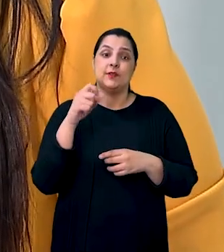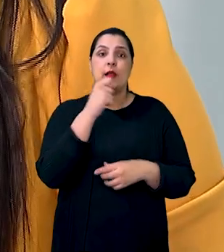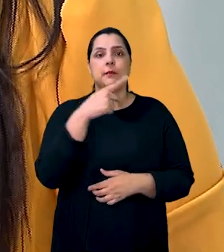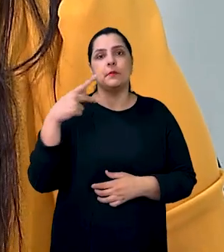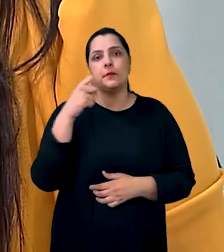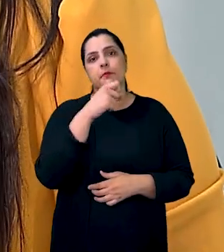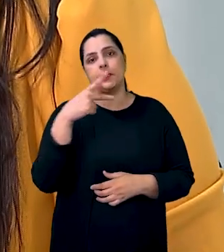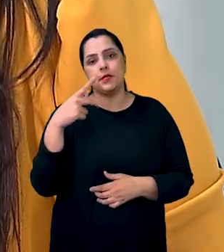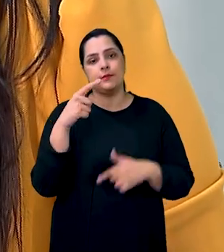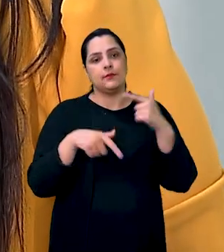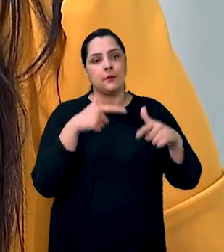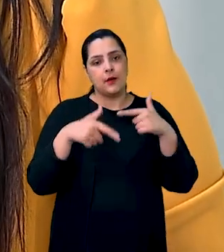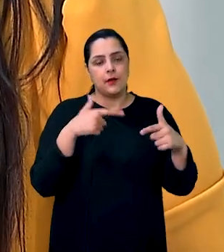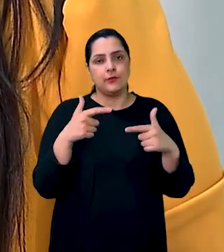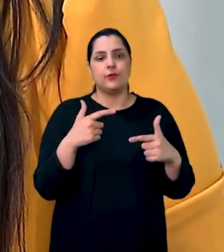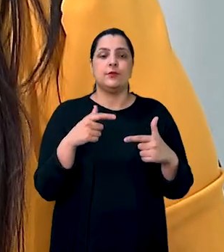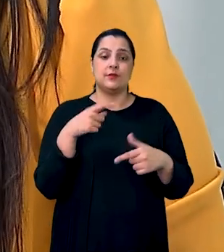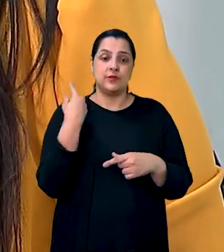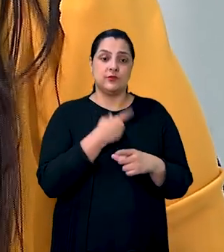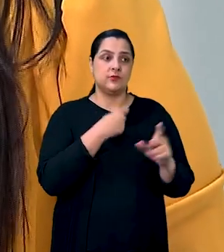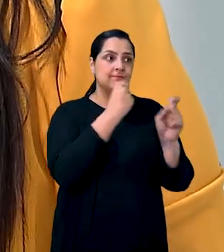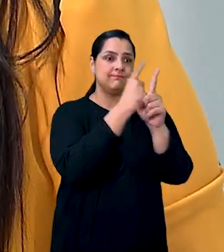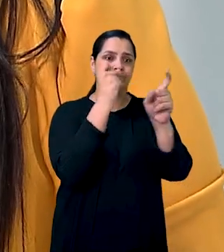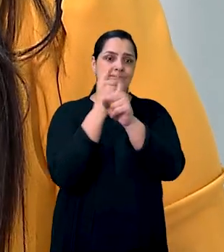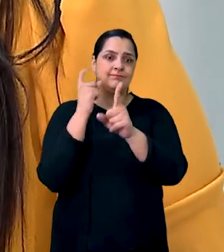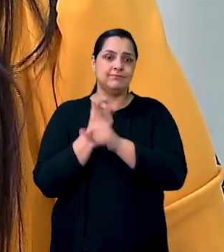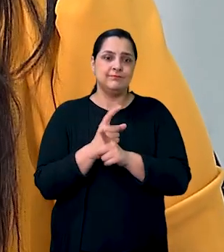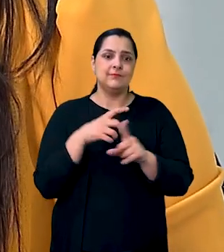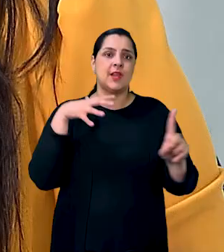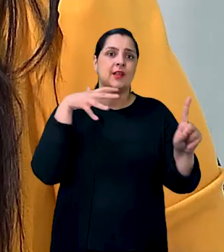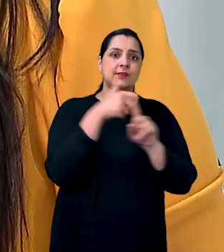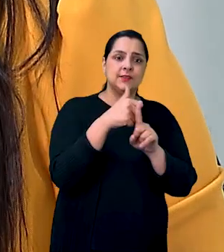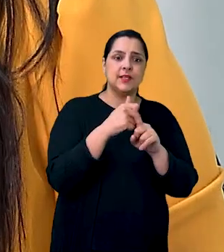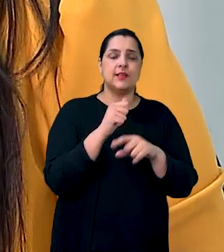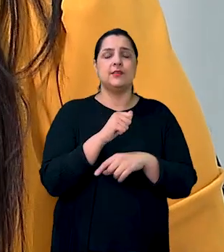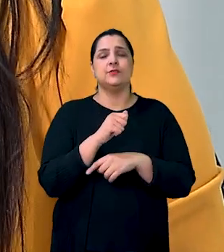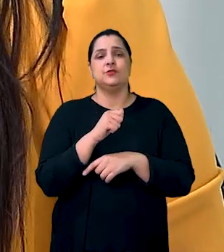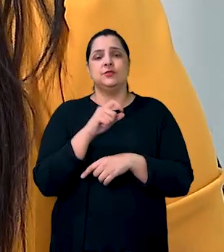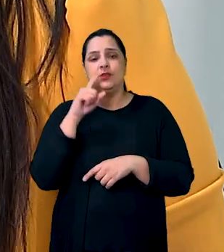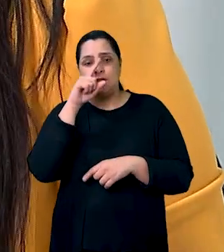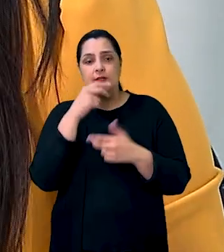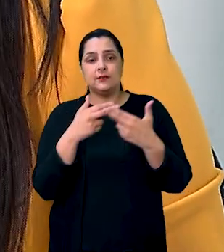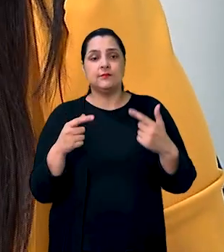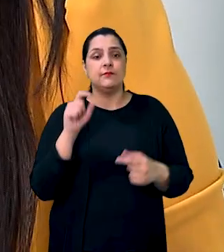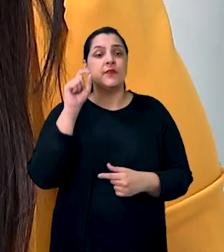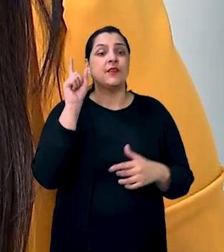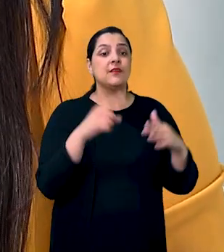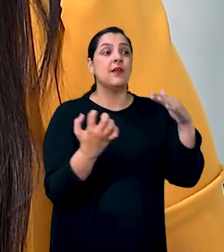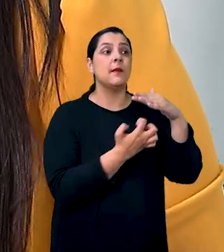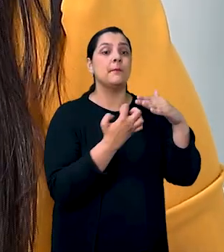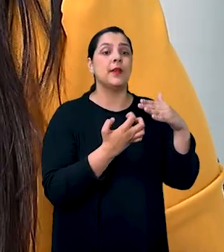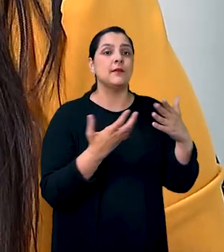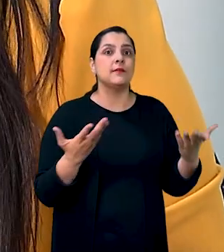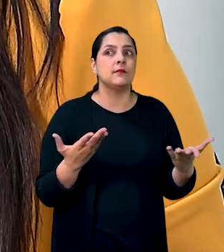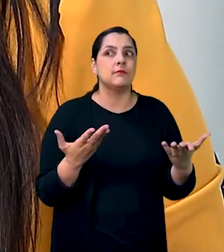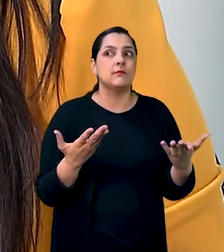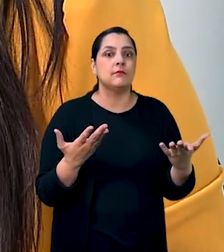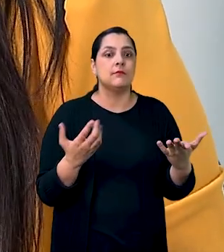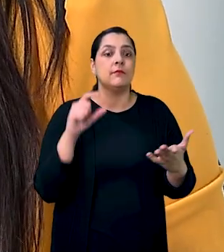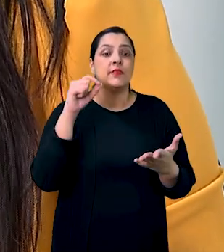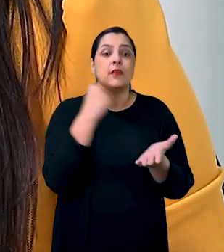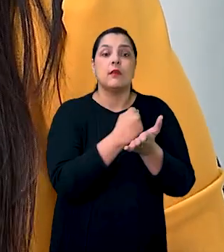trabalhadores por aplicativos, né? Porque a gente está identificando vários agravos, vários acidentes, e é difícil você chegar quem que é o empregador,